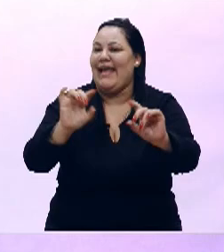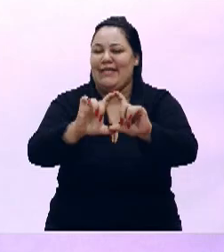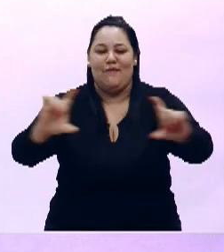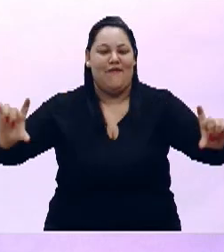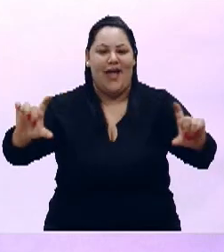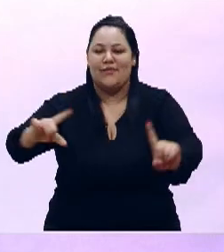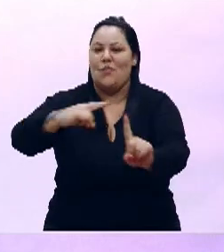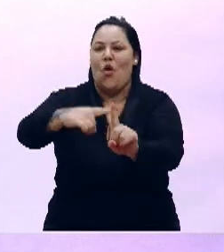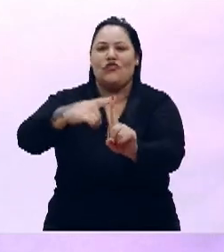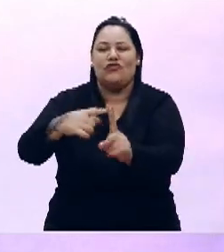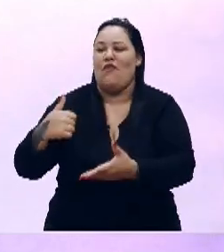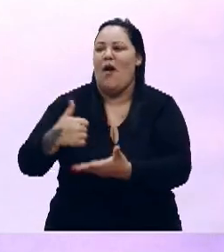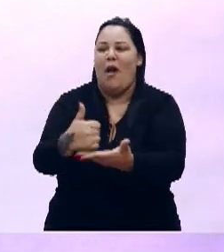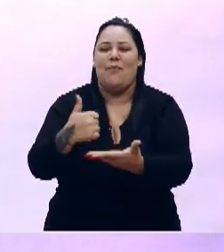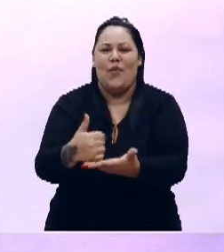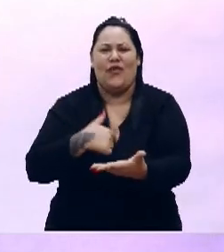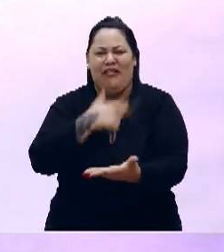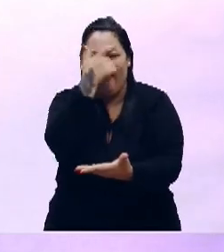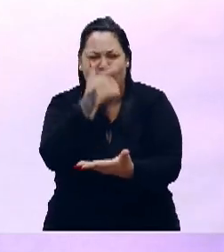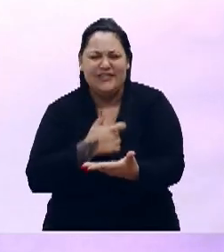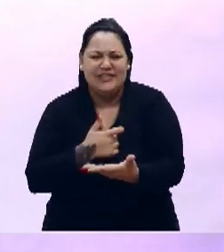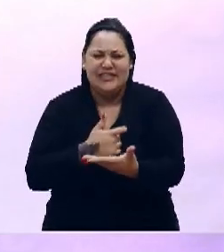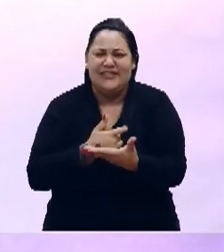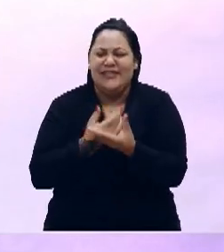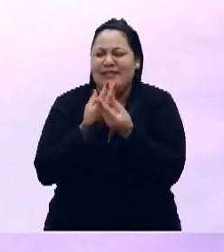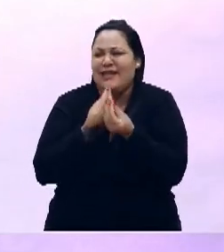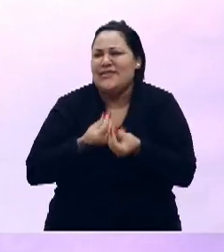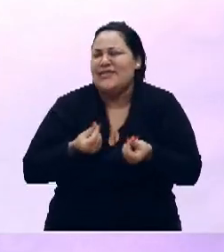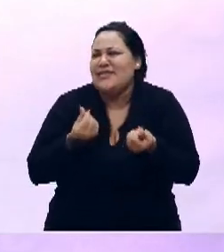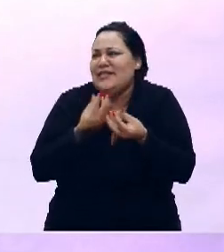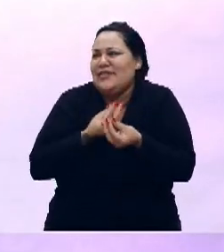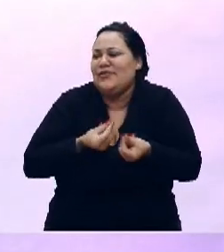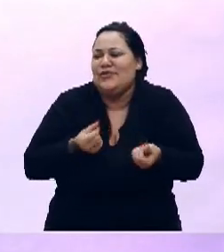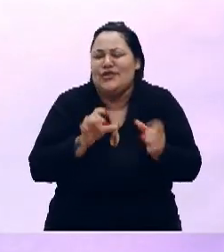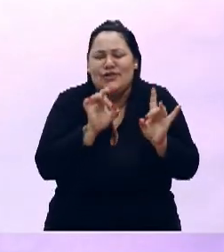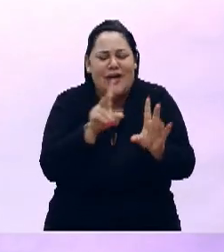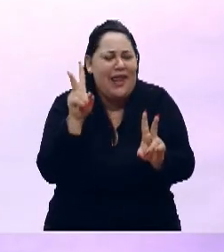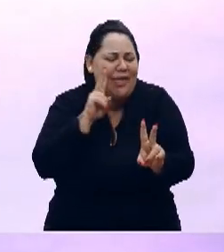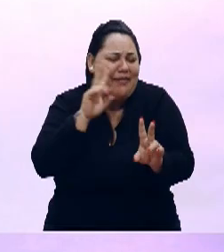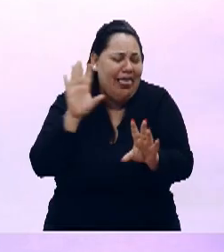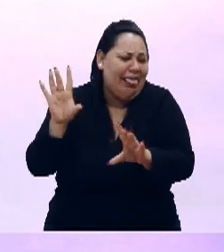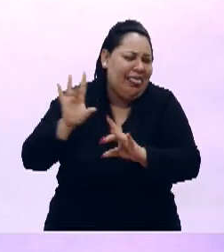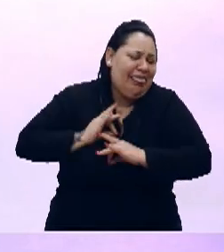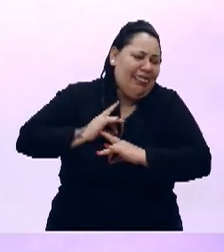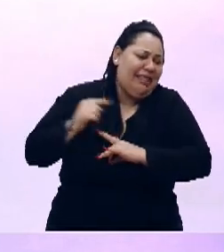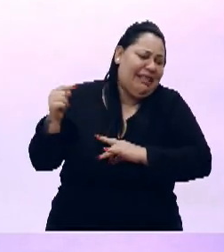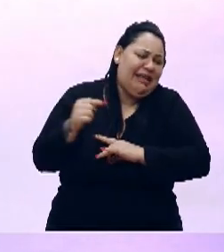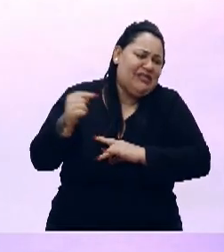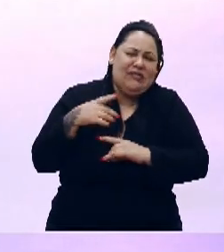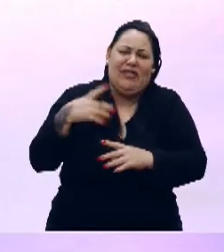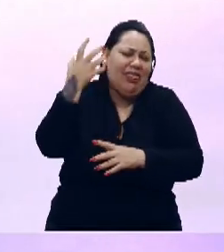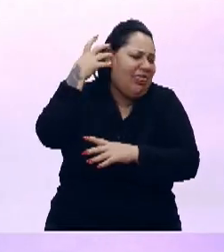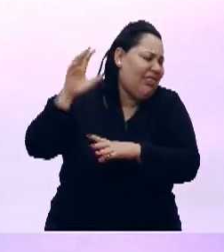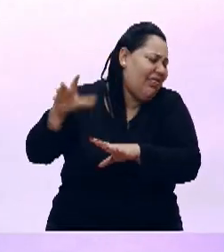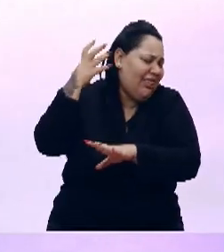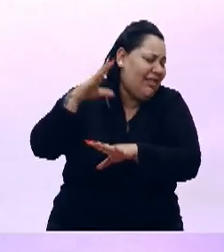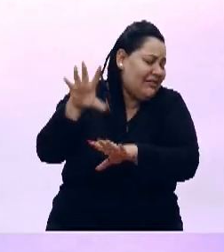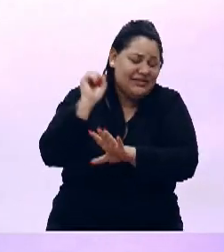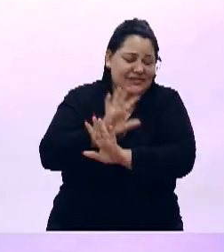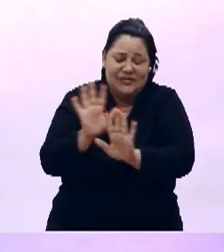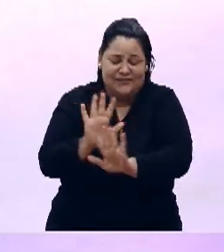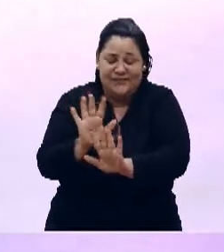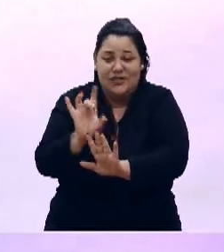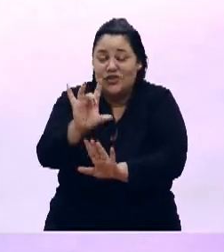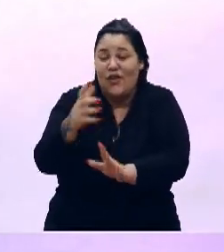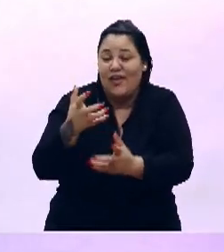tão sensível que só as negativas grudaram. Porque eu não queria ouvir, ninguém, eu só queria ser acolhida. Eu queria ser ouvida. Então, eu